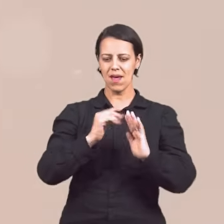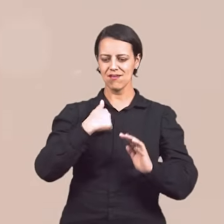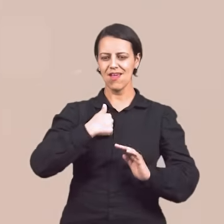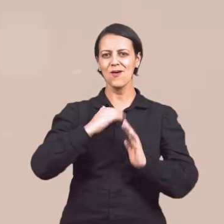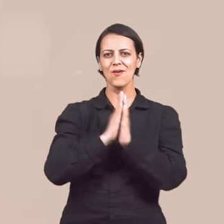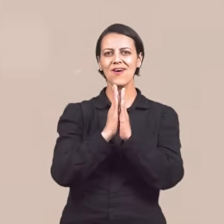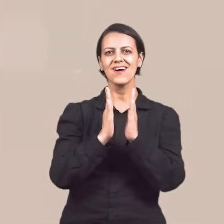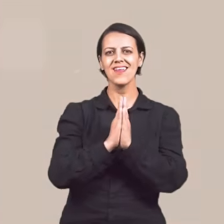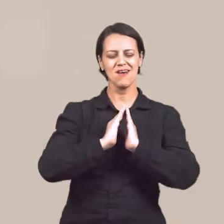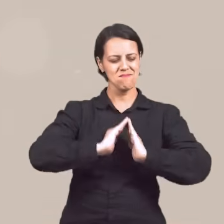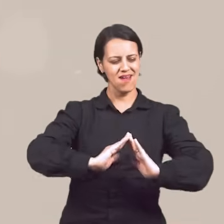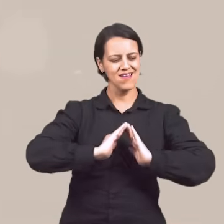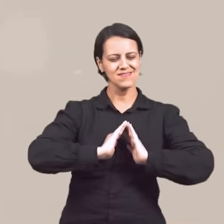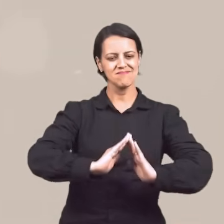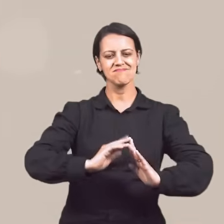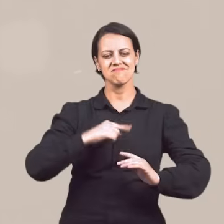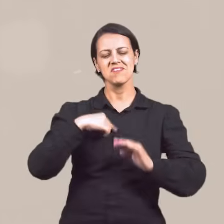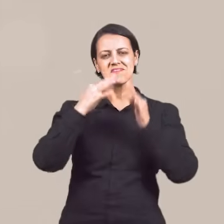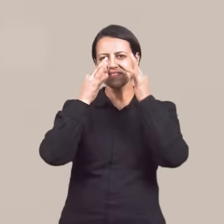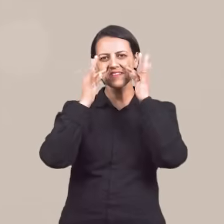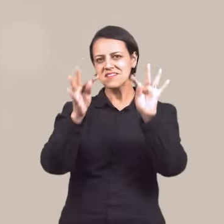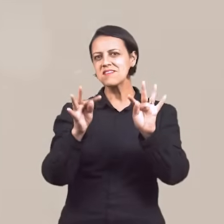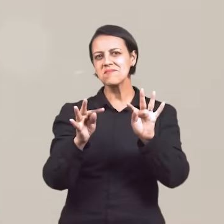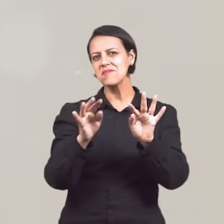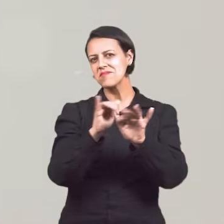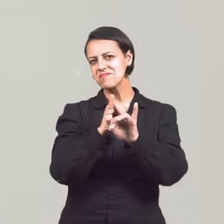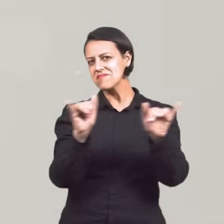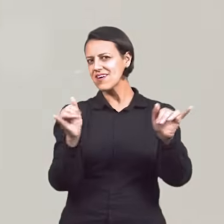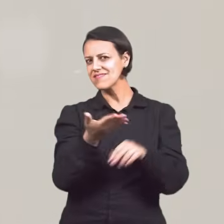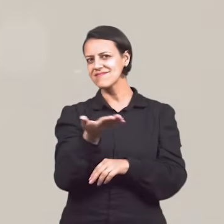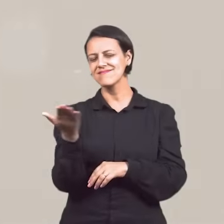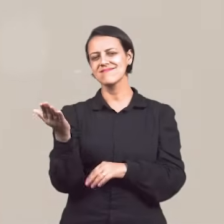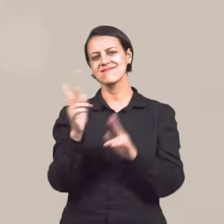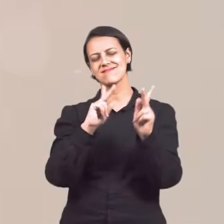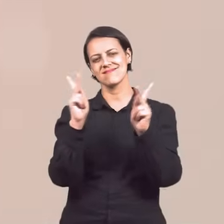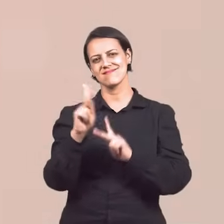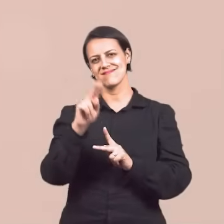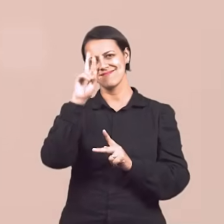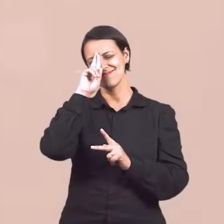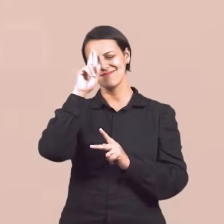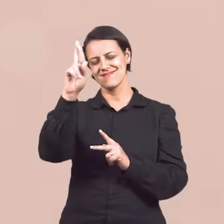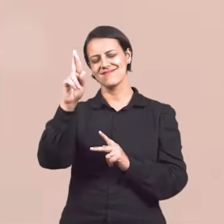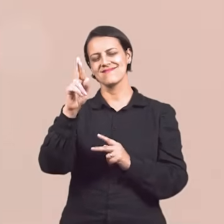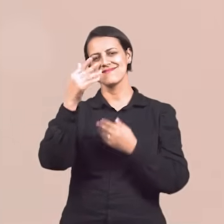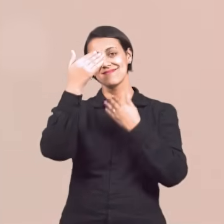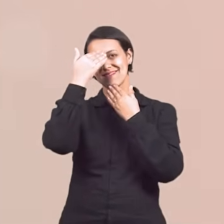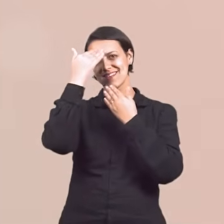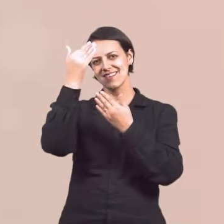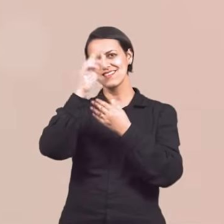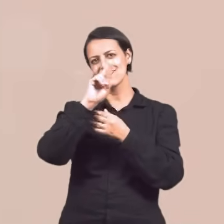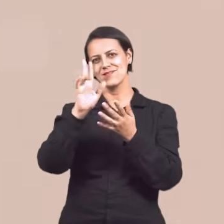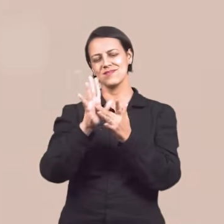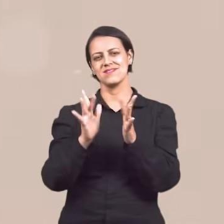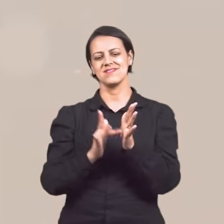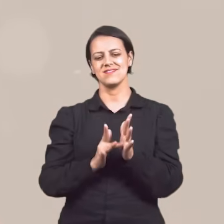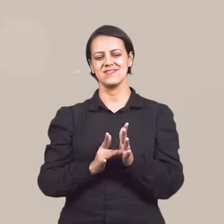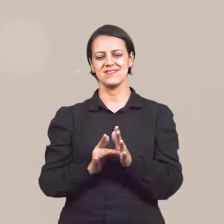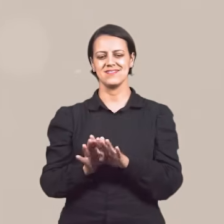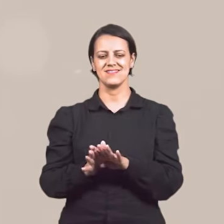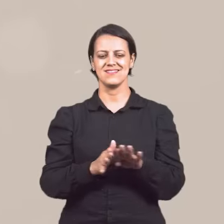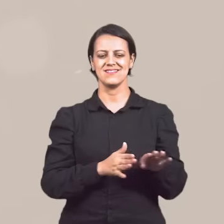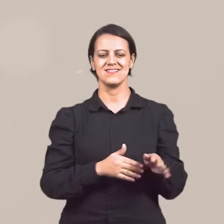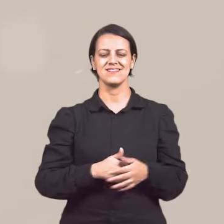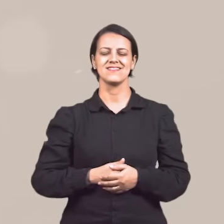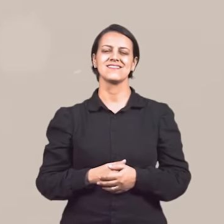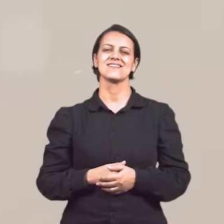Foi uma experiência maravilhosa, e eles não são da igreja, mas eles sempre estão pedindo oração para mim. Então